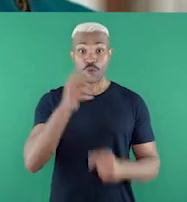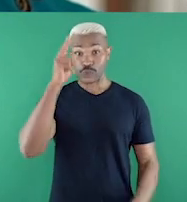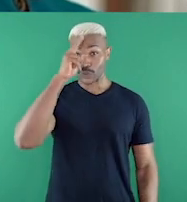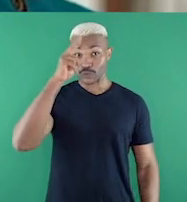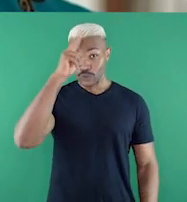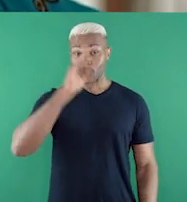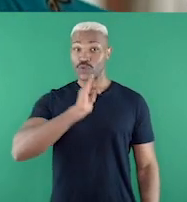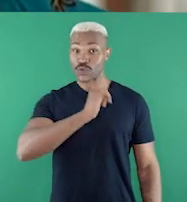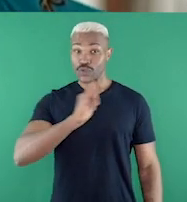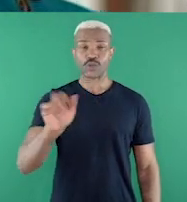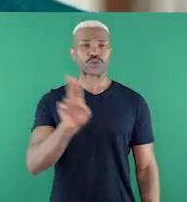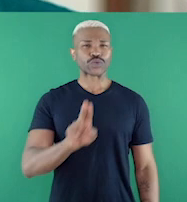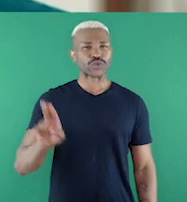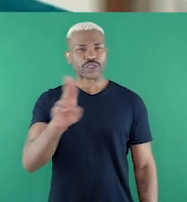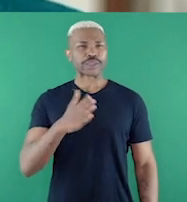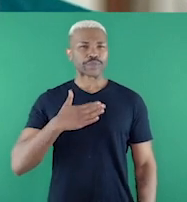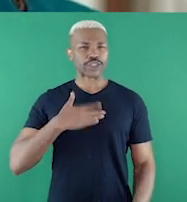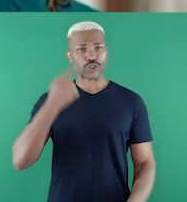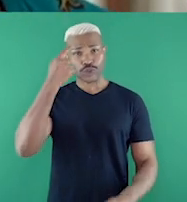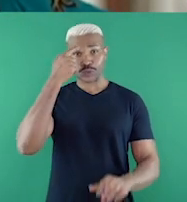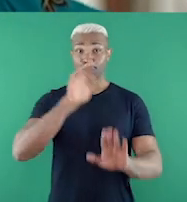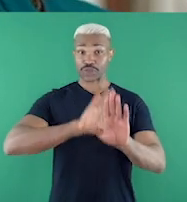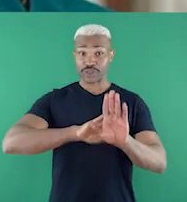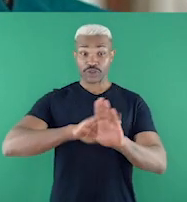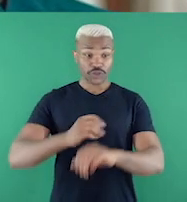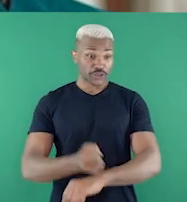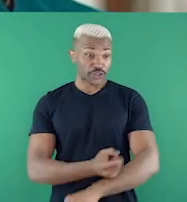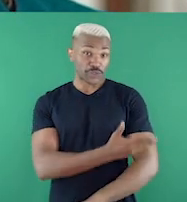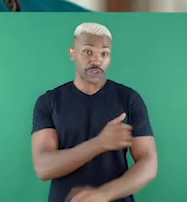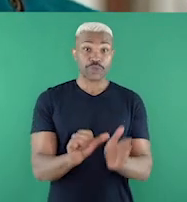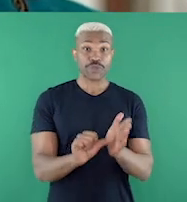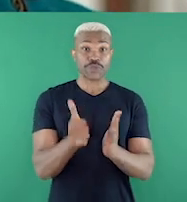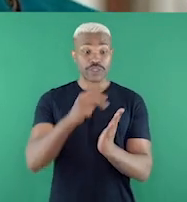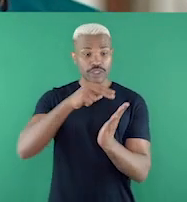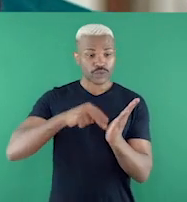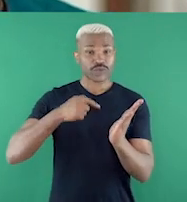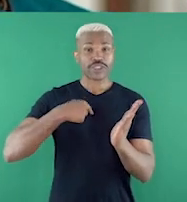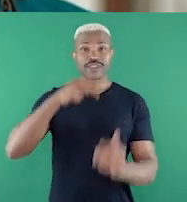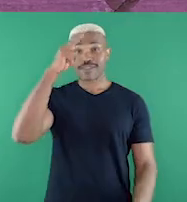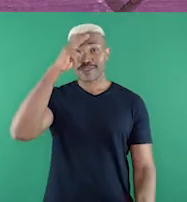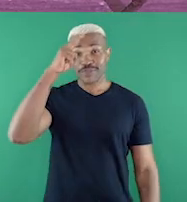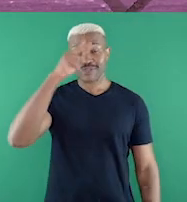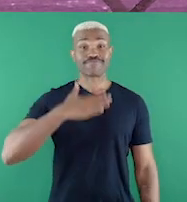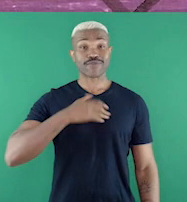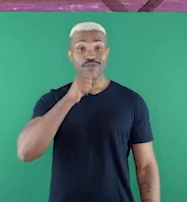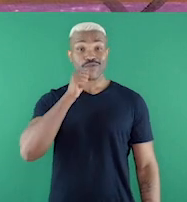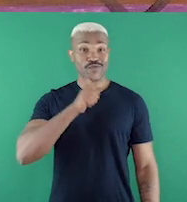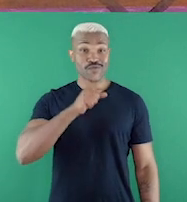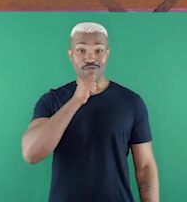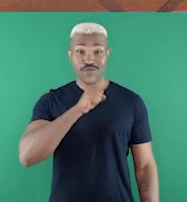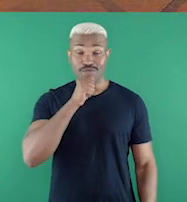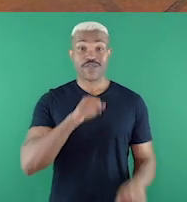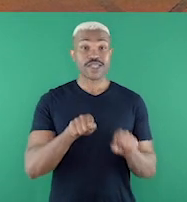histórias, né, fui utilizando ali das minhas subjetividades, das minhas emoções. A primeira leitura me fez lembrar da minha avó, me fez lembrar dos